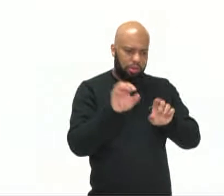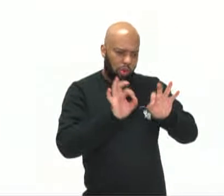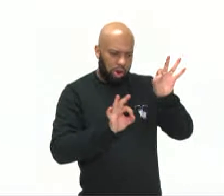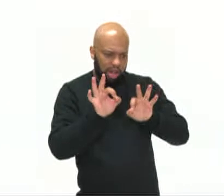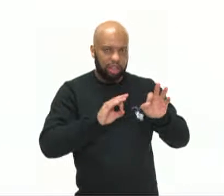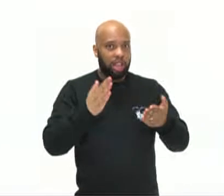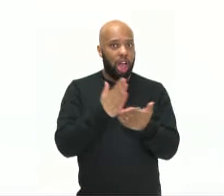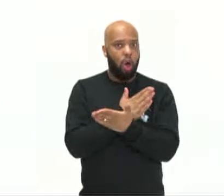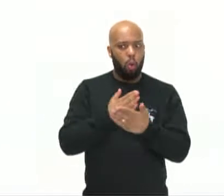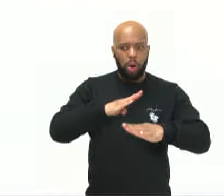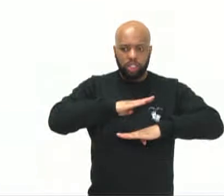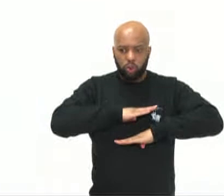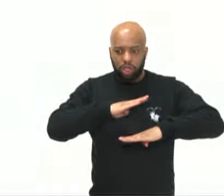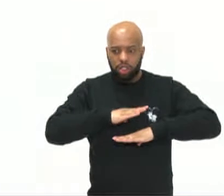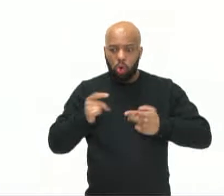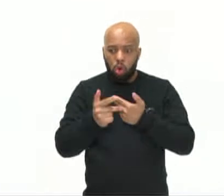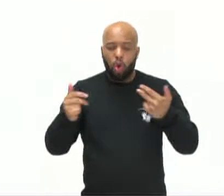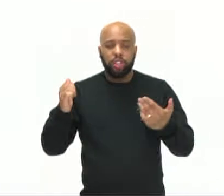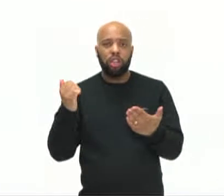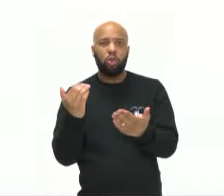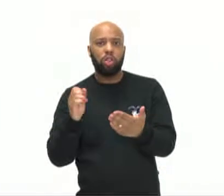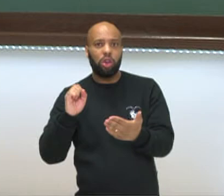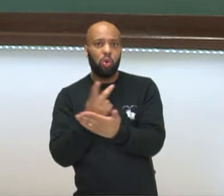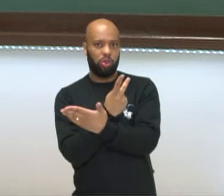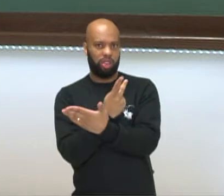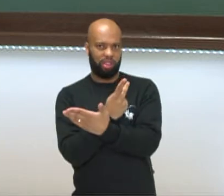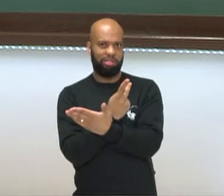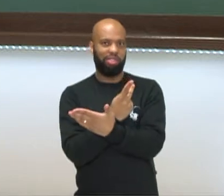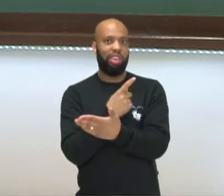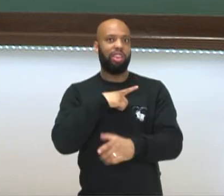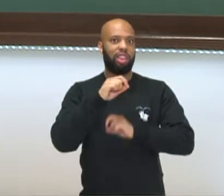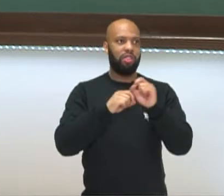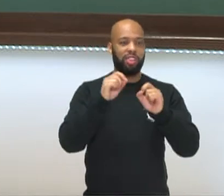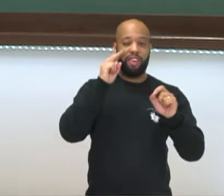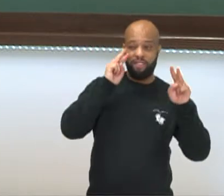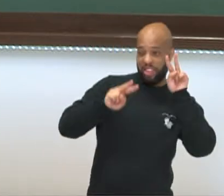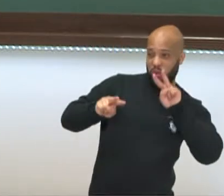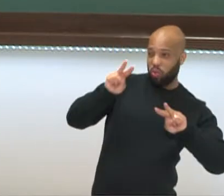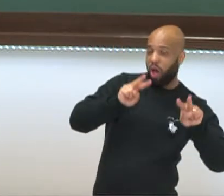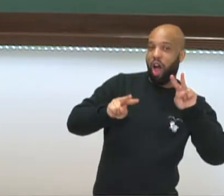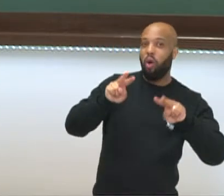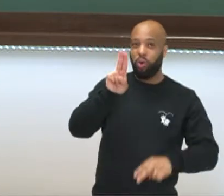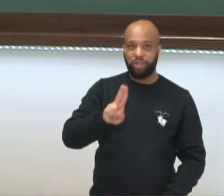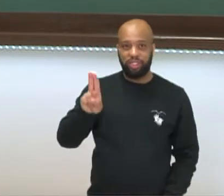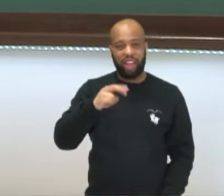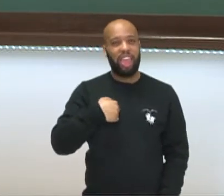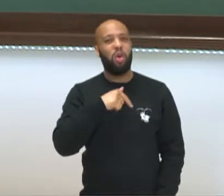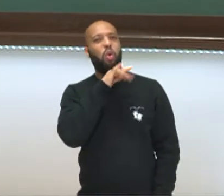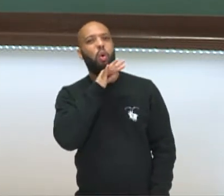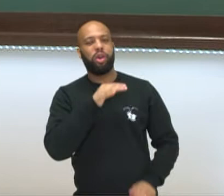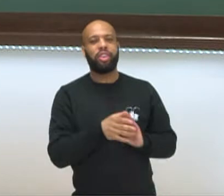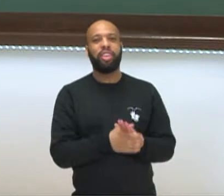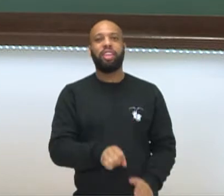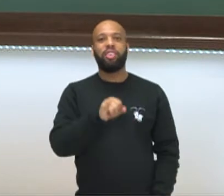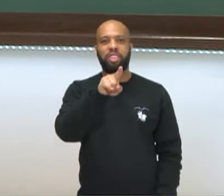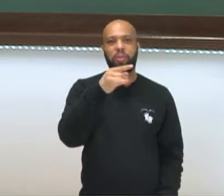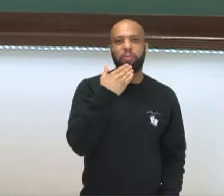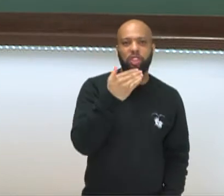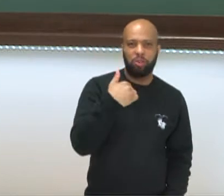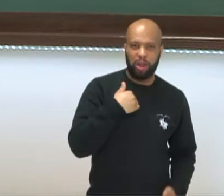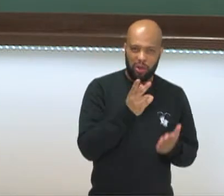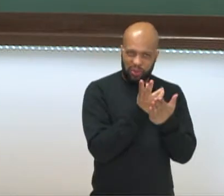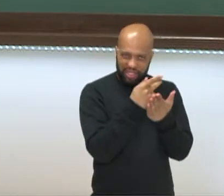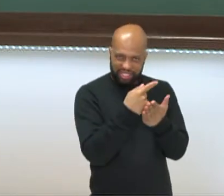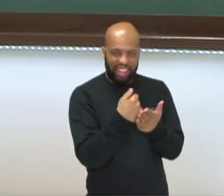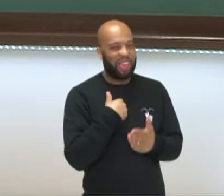situações que envolvam apreensões visuais. Nessa eu sou péssima. Se você pedir para eu fazer um desenho, eu vou fazer aquele boneco